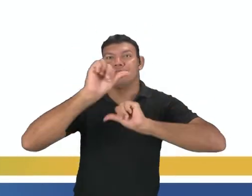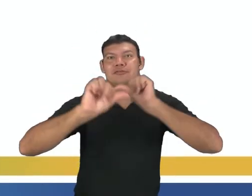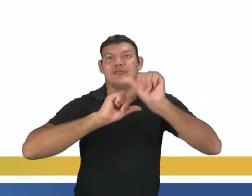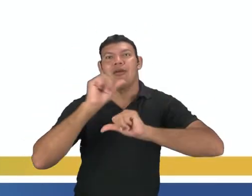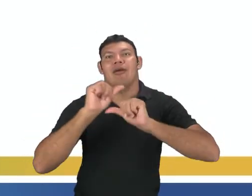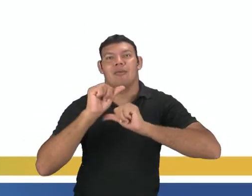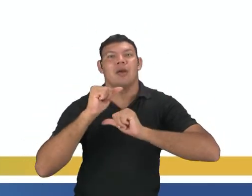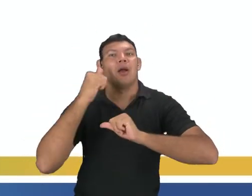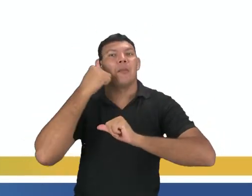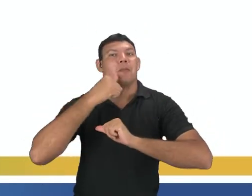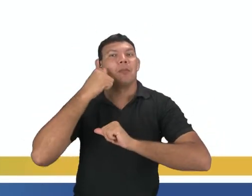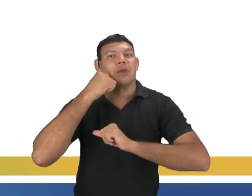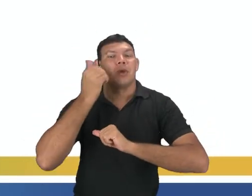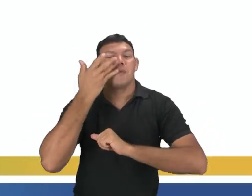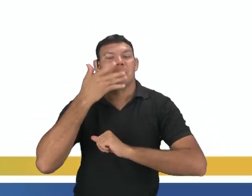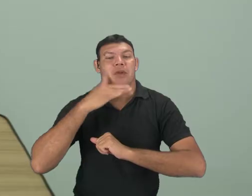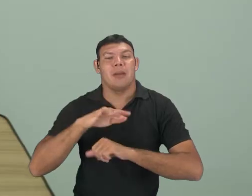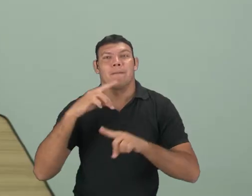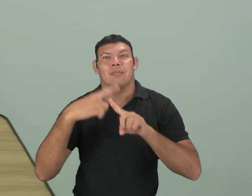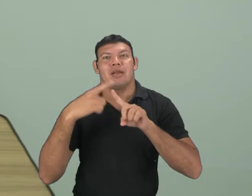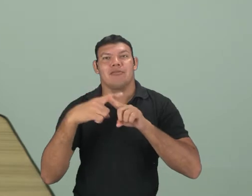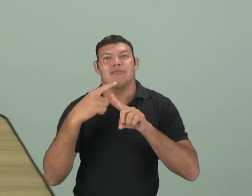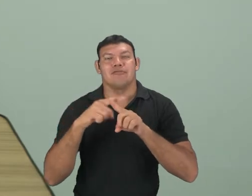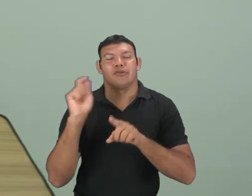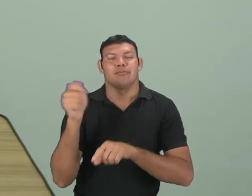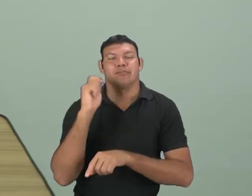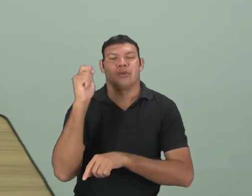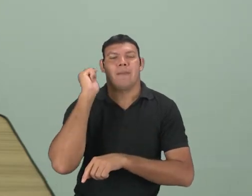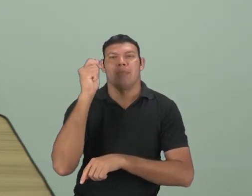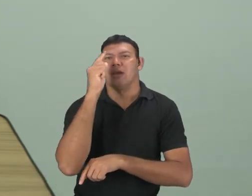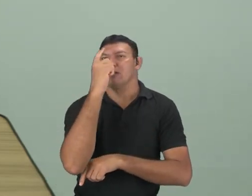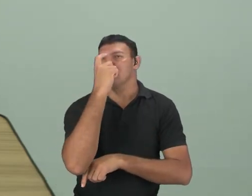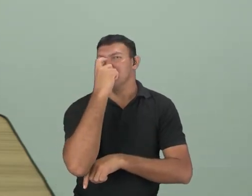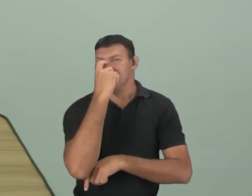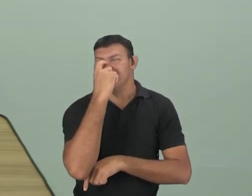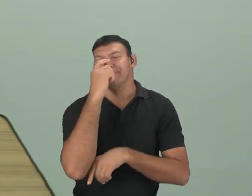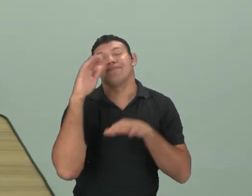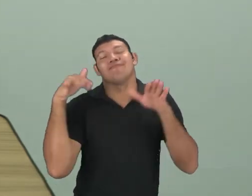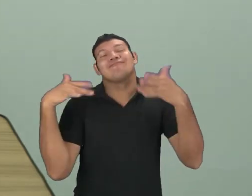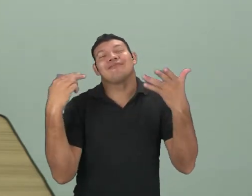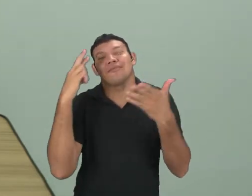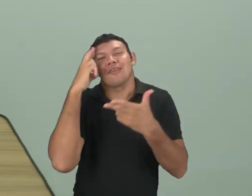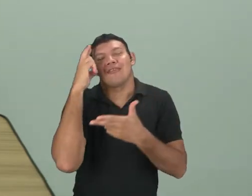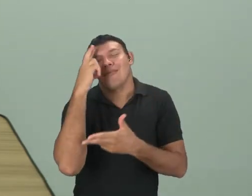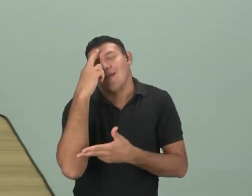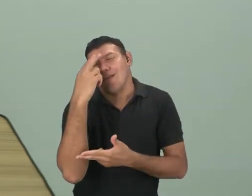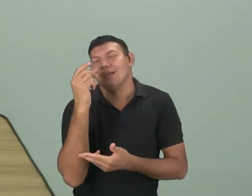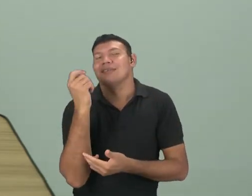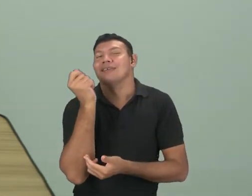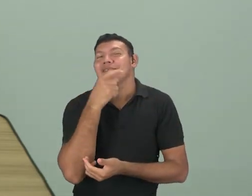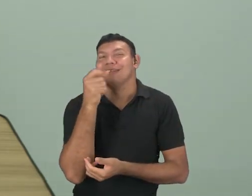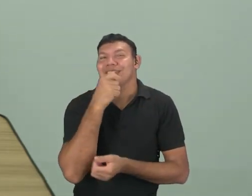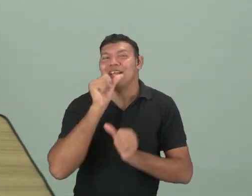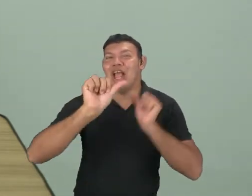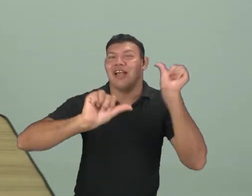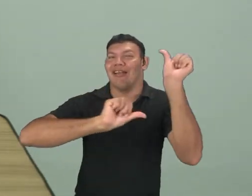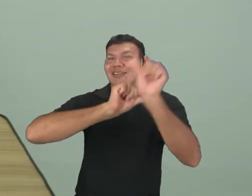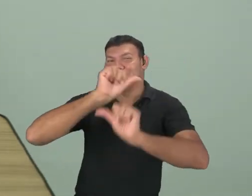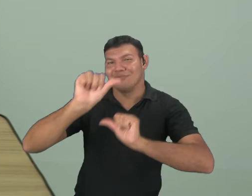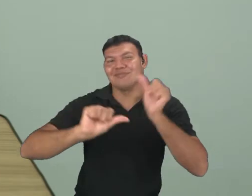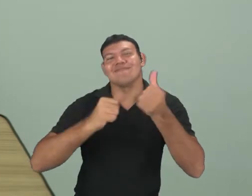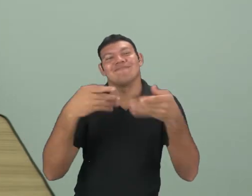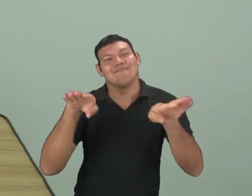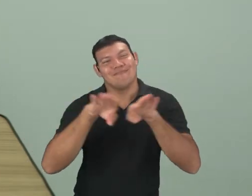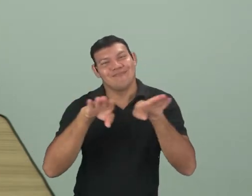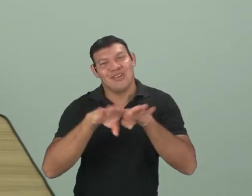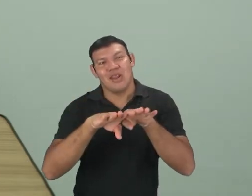terrível feiticeira. Olha que só a história engraçada, né, da menina e do sapo, também modificada, né?